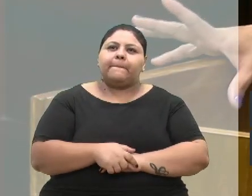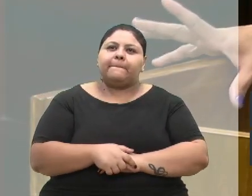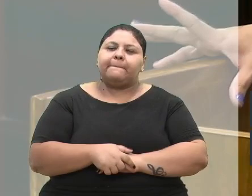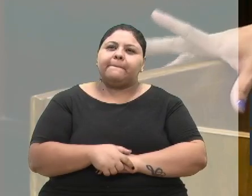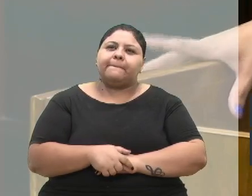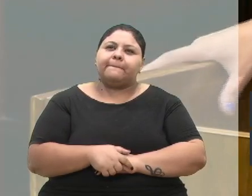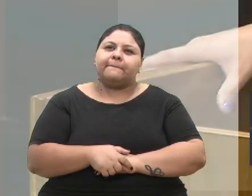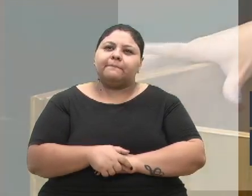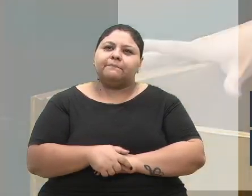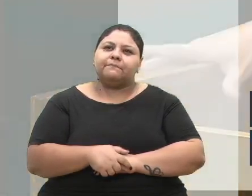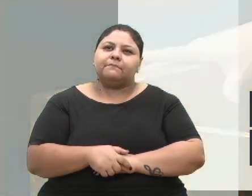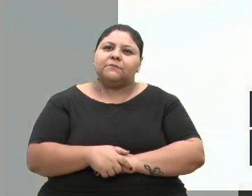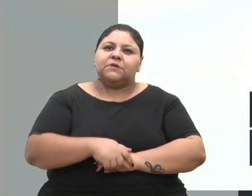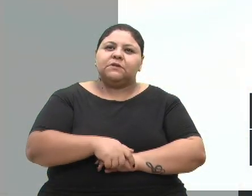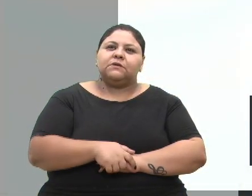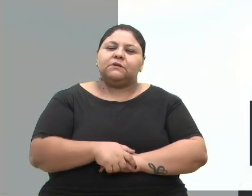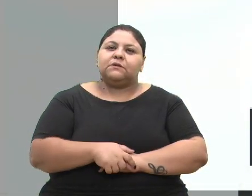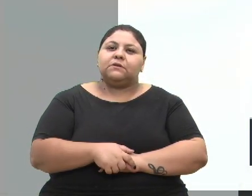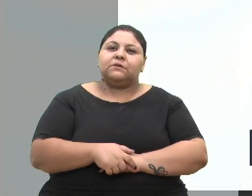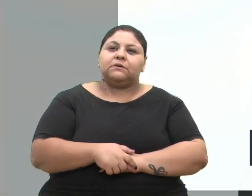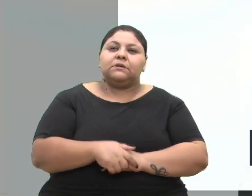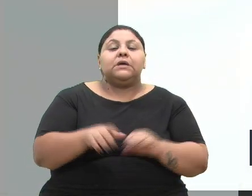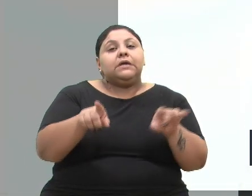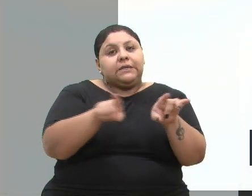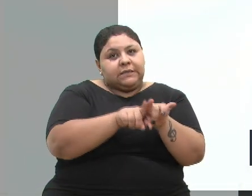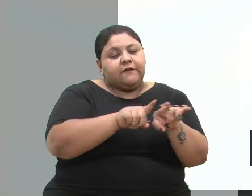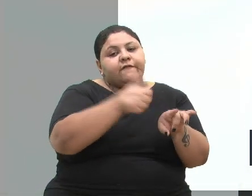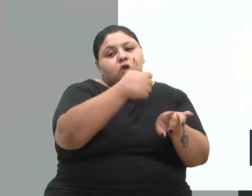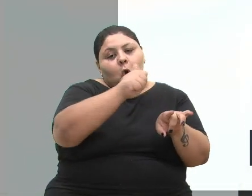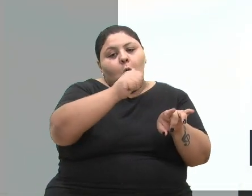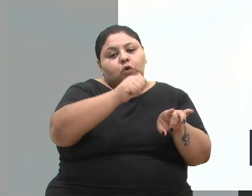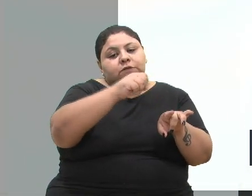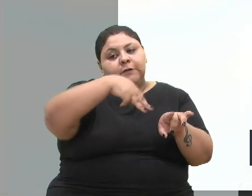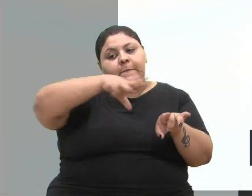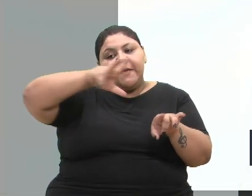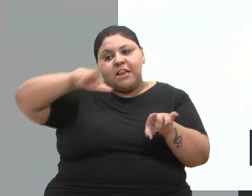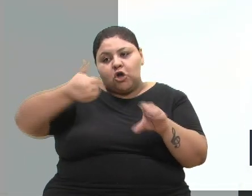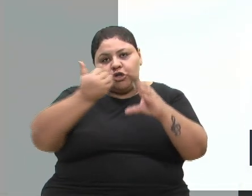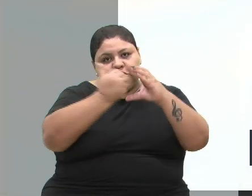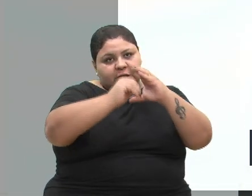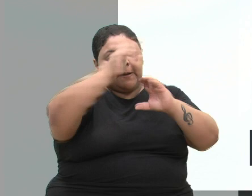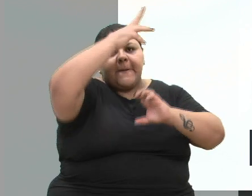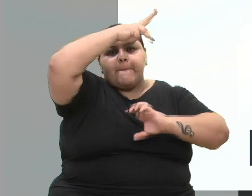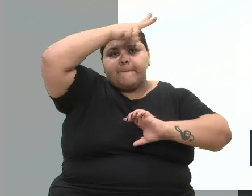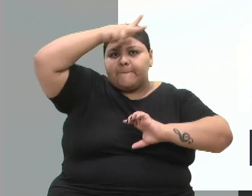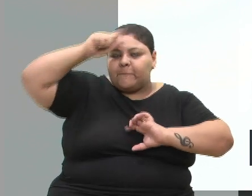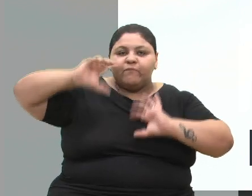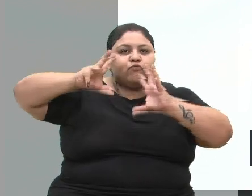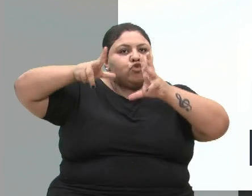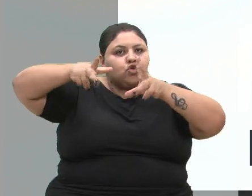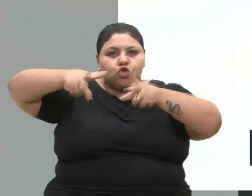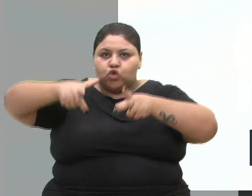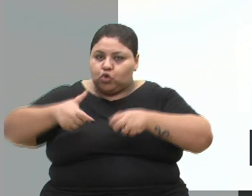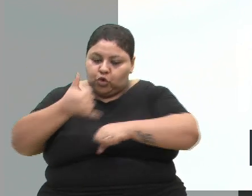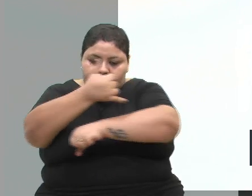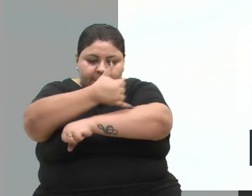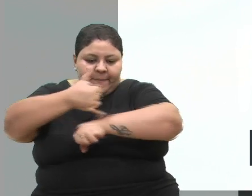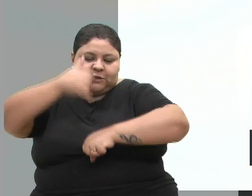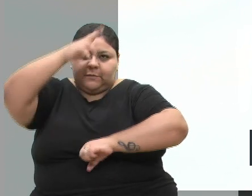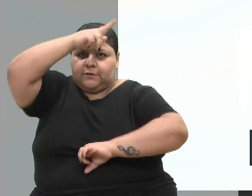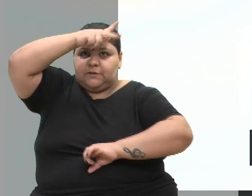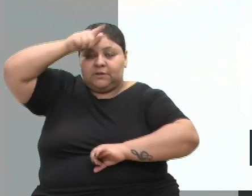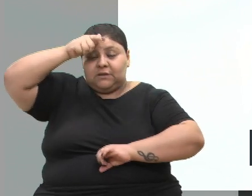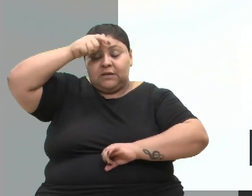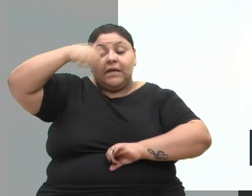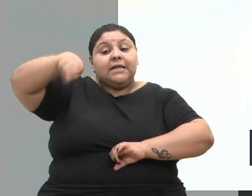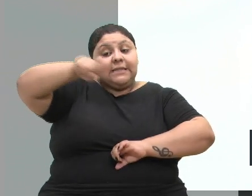além desses 11 milhões que foram destinados para a prefeitura, né? Que esses todos são recursos que passam pela prefeitura, a